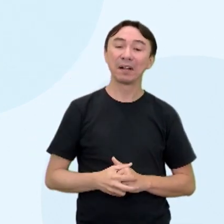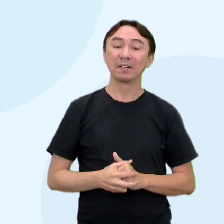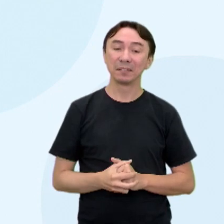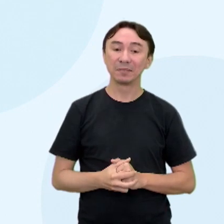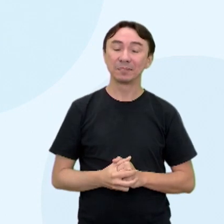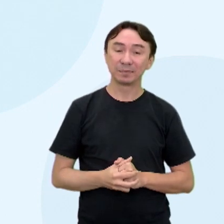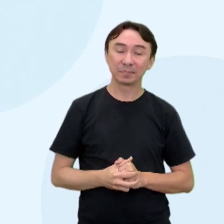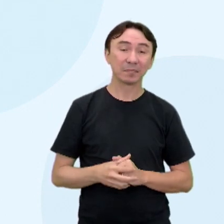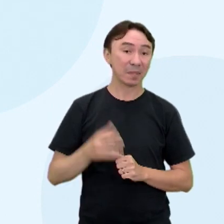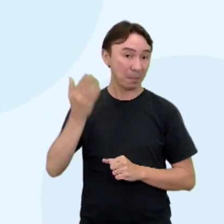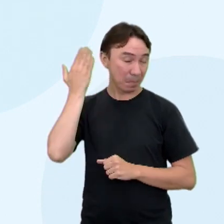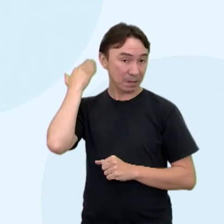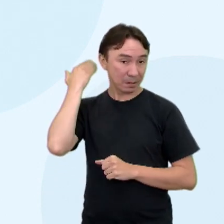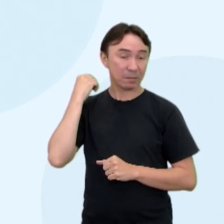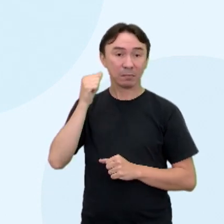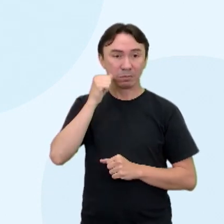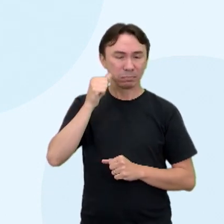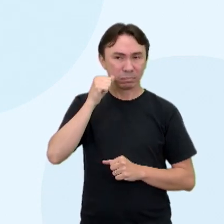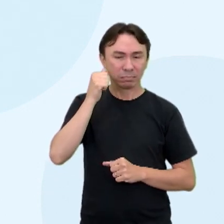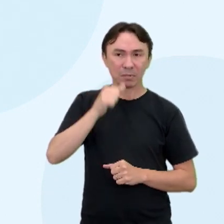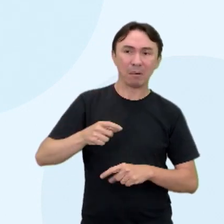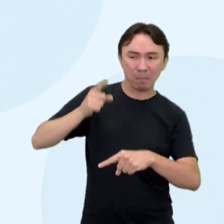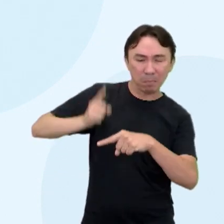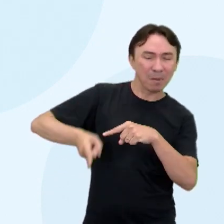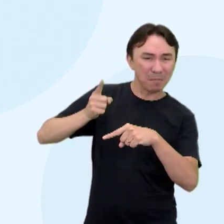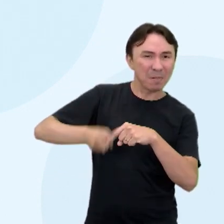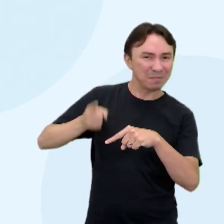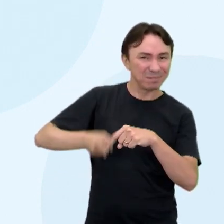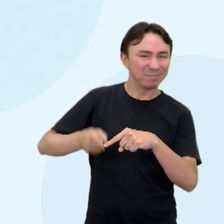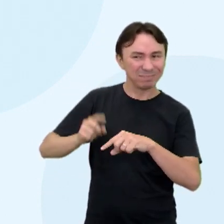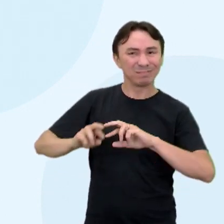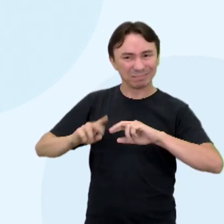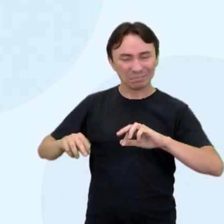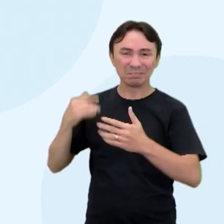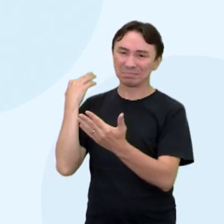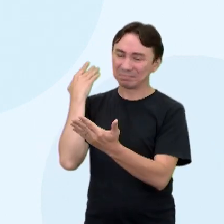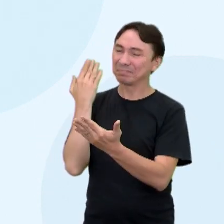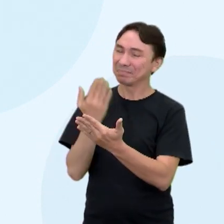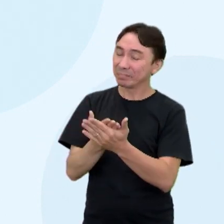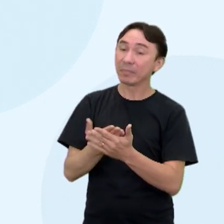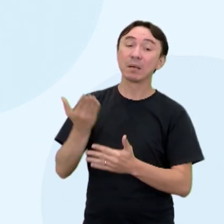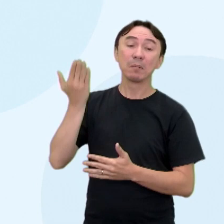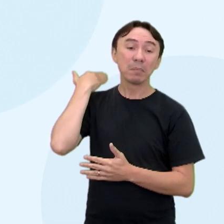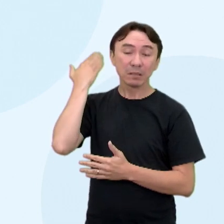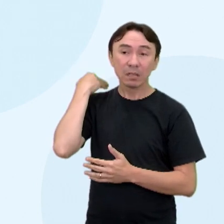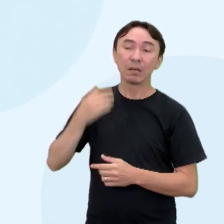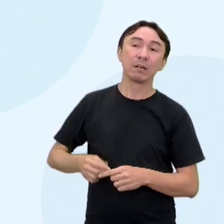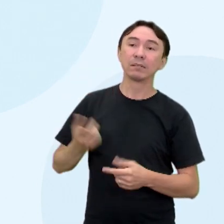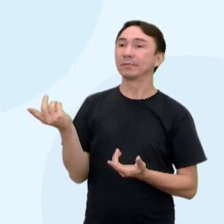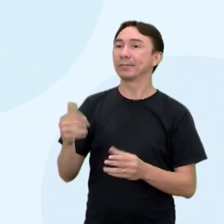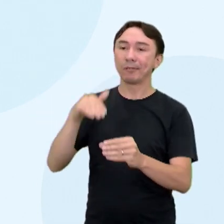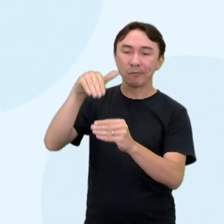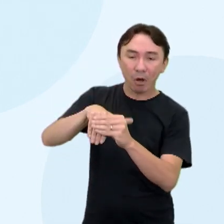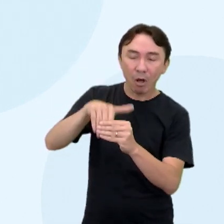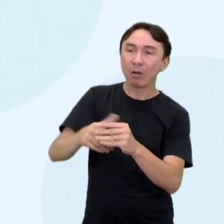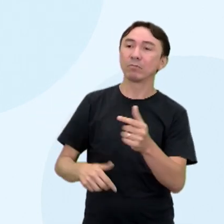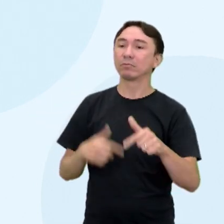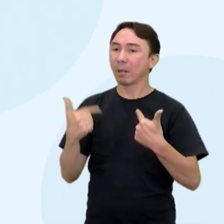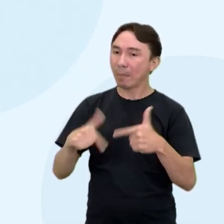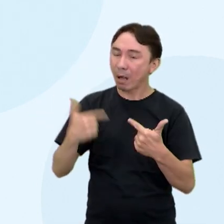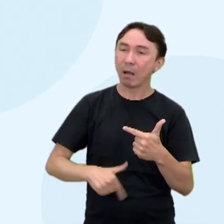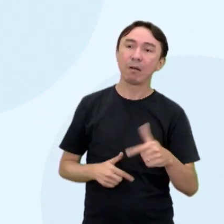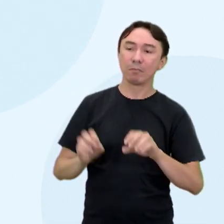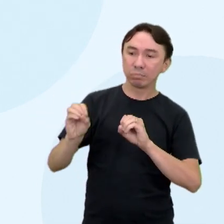As mulheres já foram impedidas de fazer muitas coisas ao longo da história. Por muito tempo foi negado o direito ao voto, ao trabalho e à